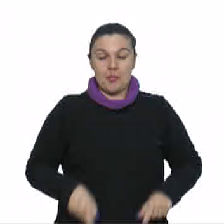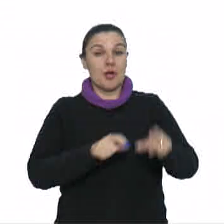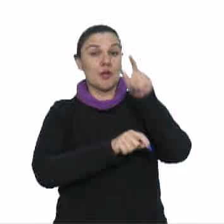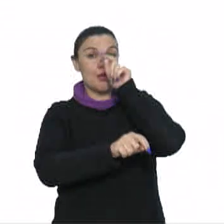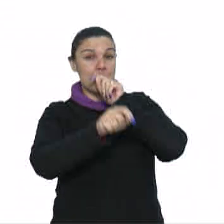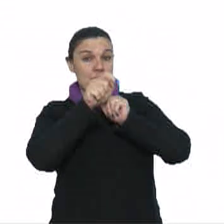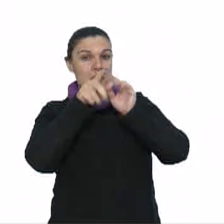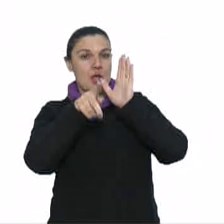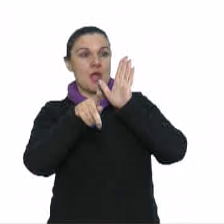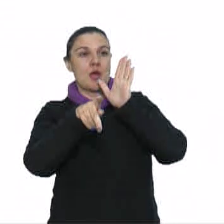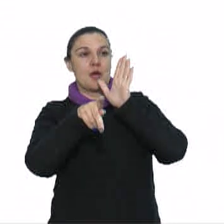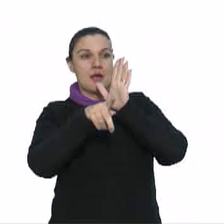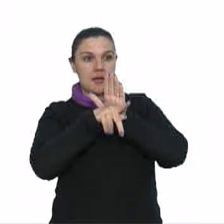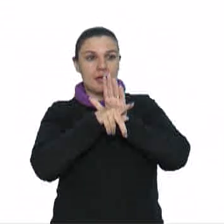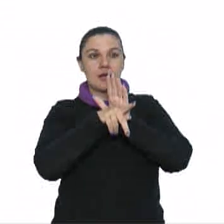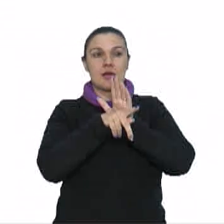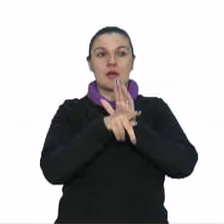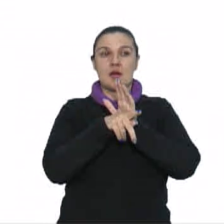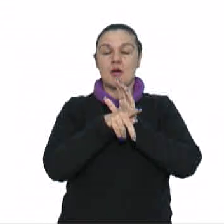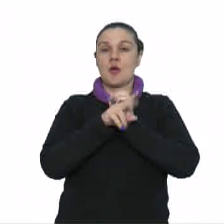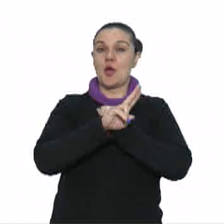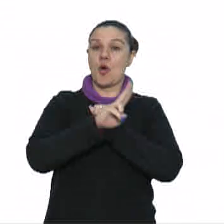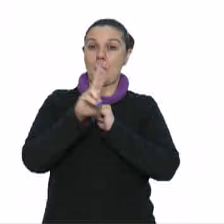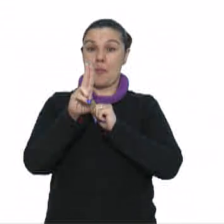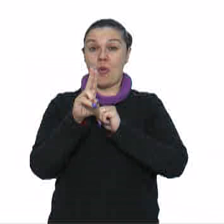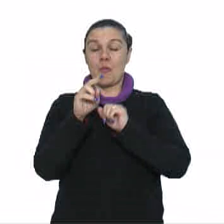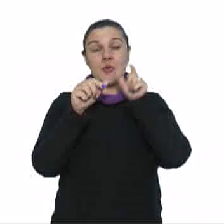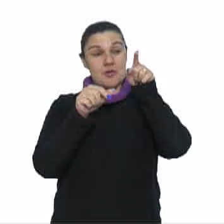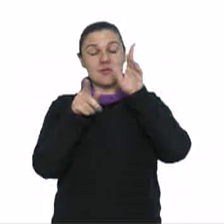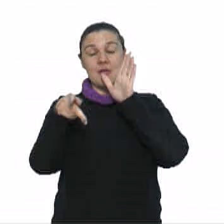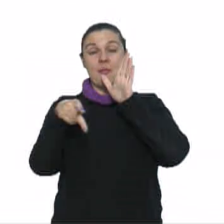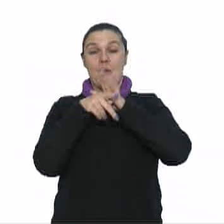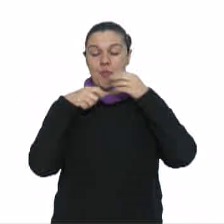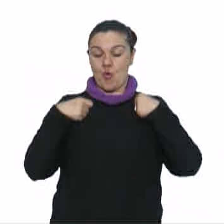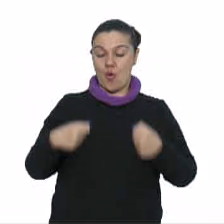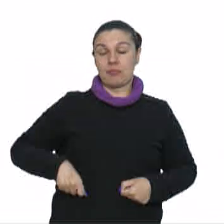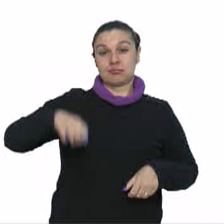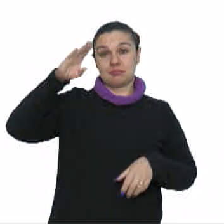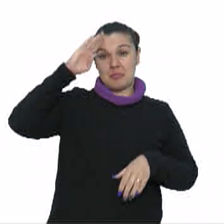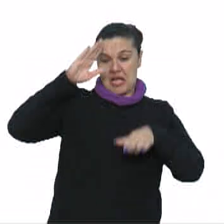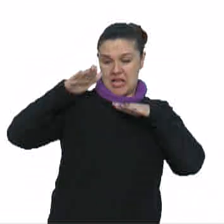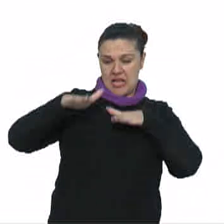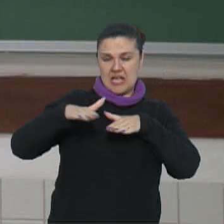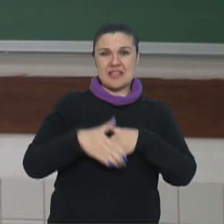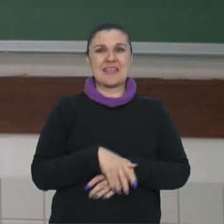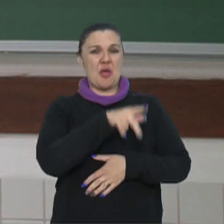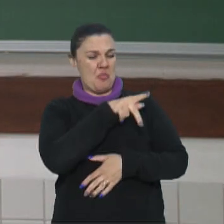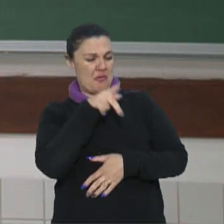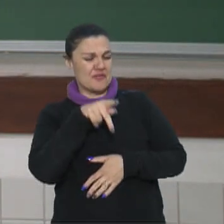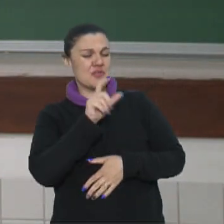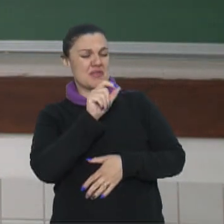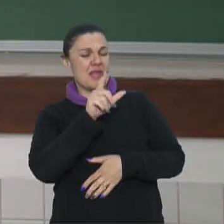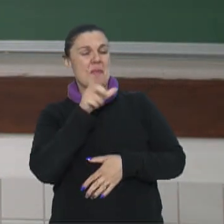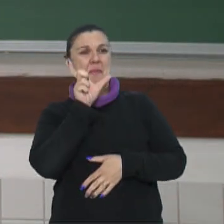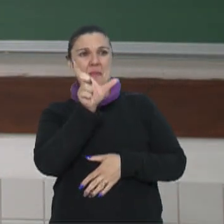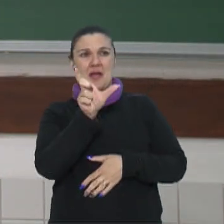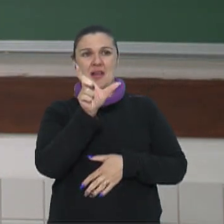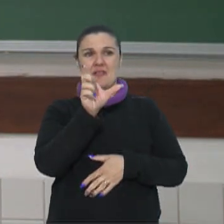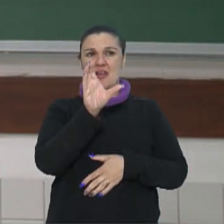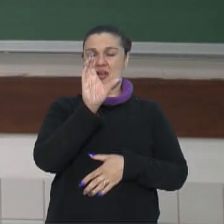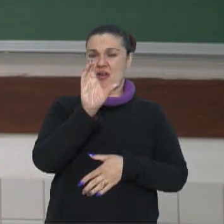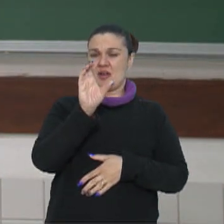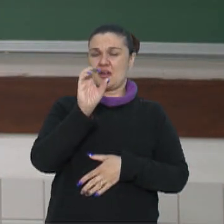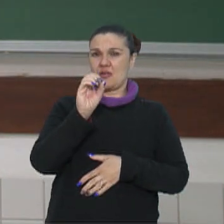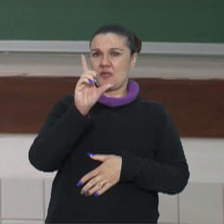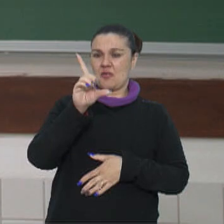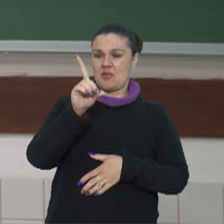sacrifícios, é do Codex de Magliabechiano, século XVI. Professor, você está toda hora falando em codex, o que são isso?